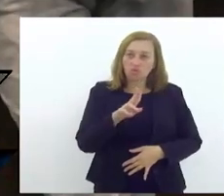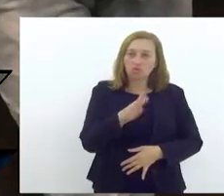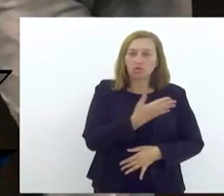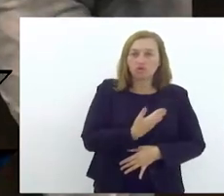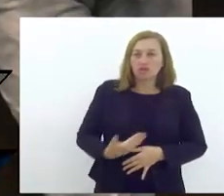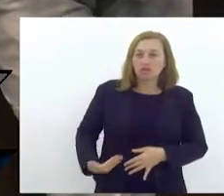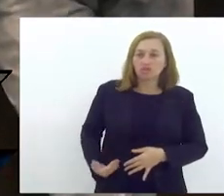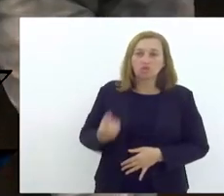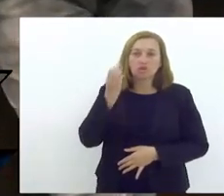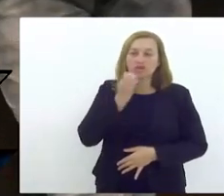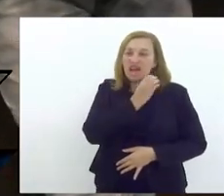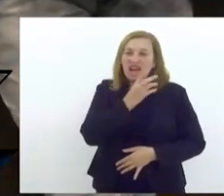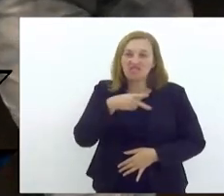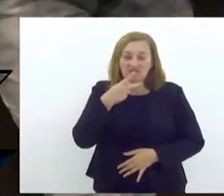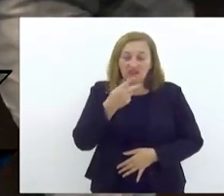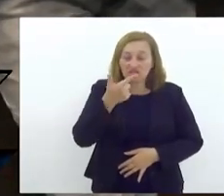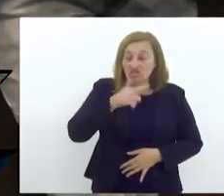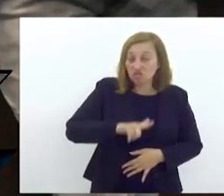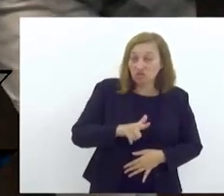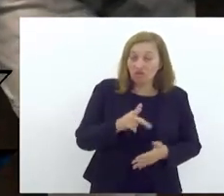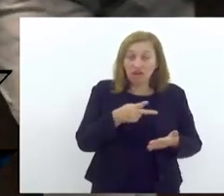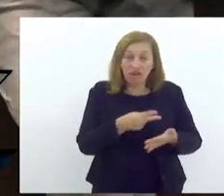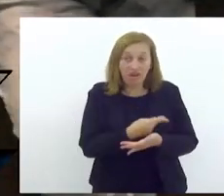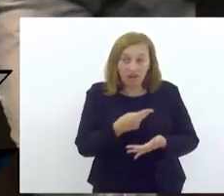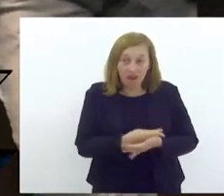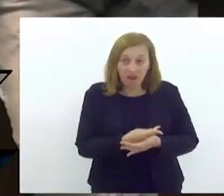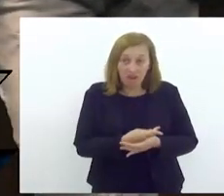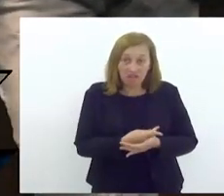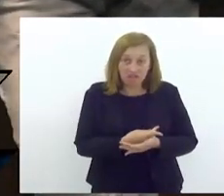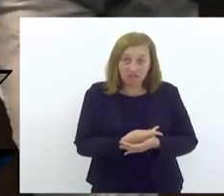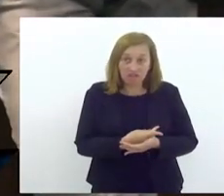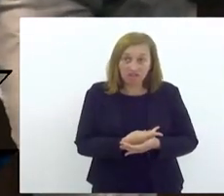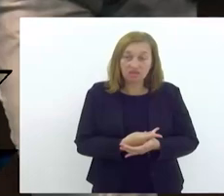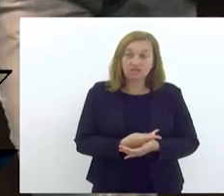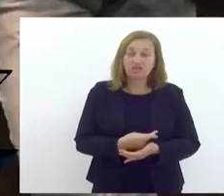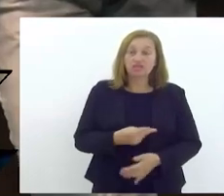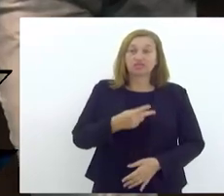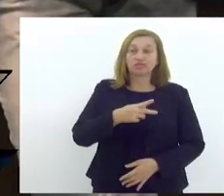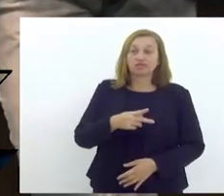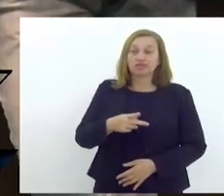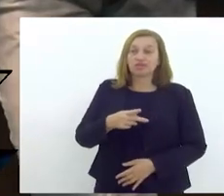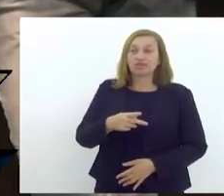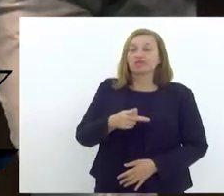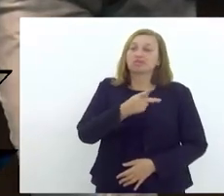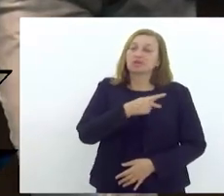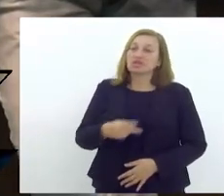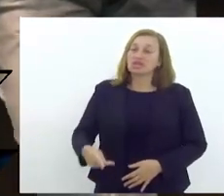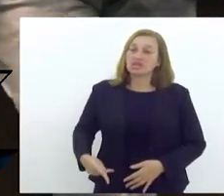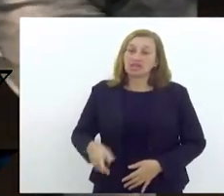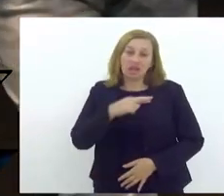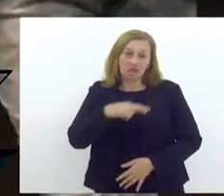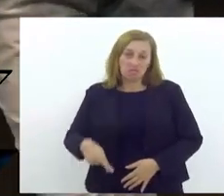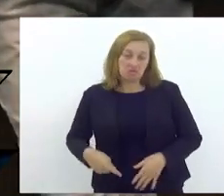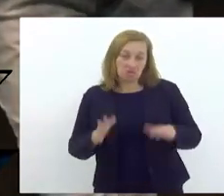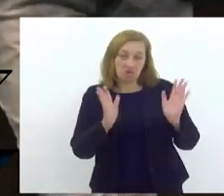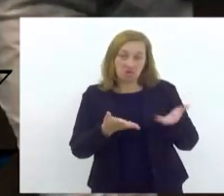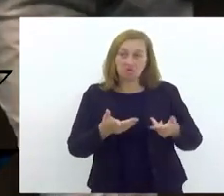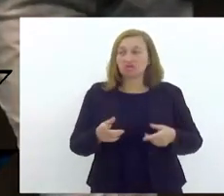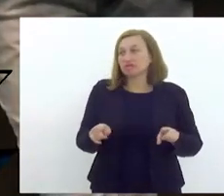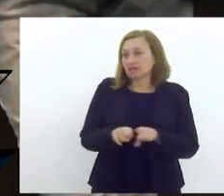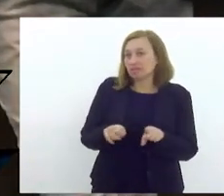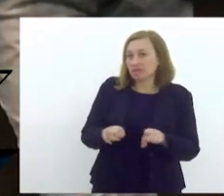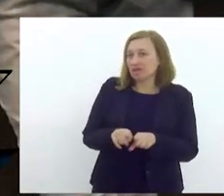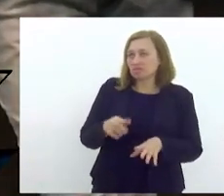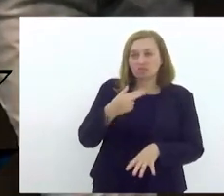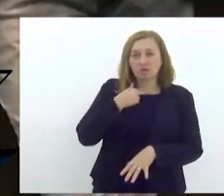Castro a fala mais uma vez caluniosa desse que está a Presidente da República hoje e também não posso deixar de comentar que foi